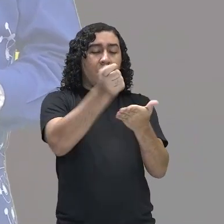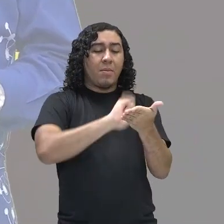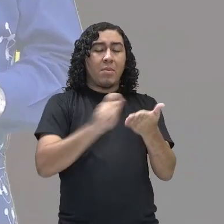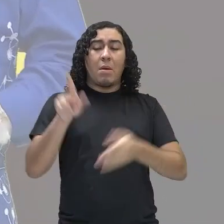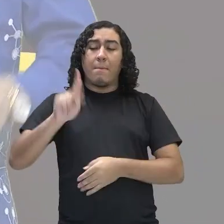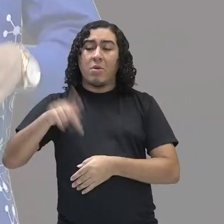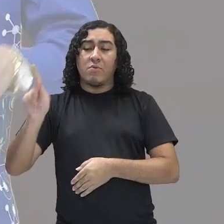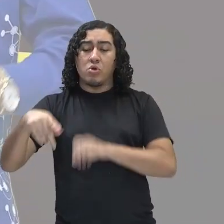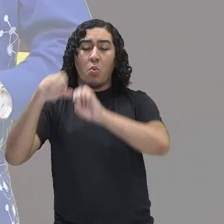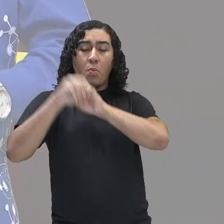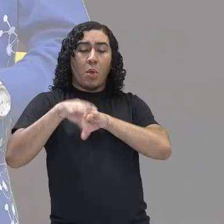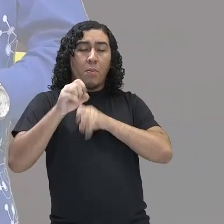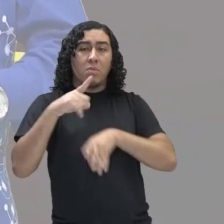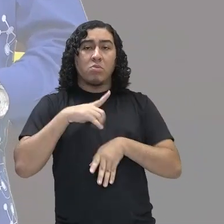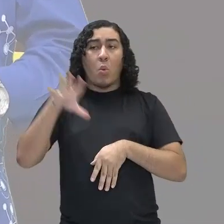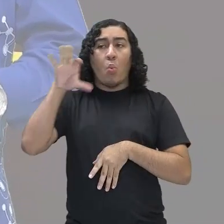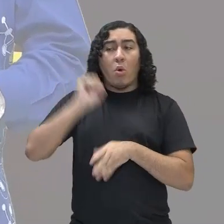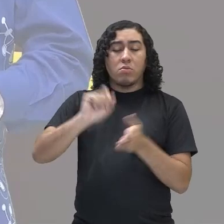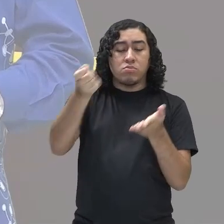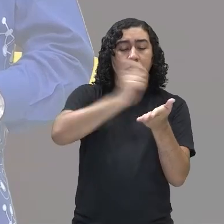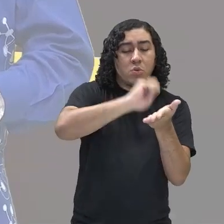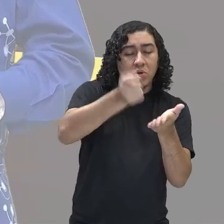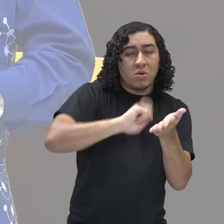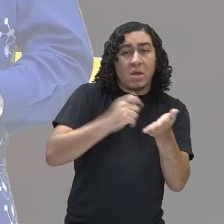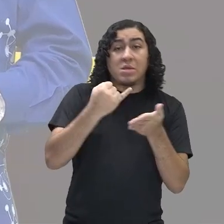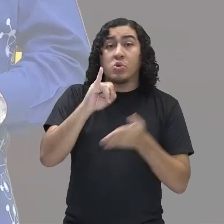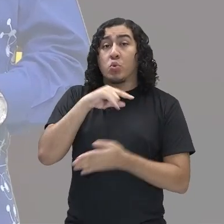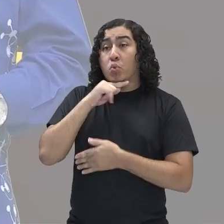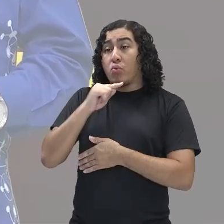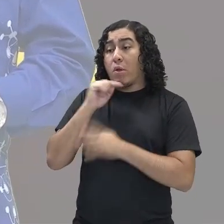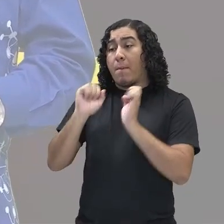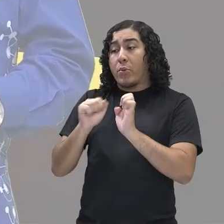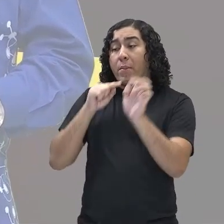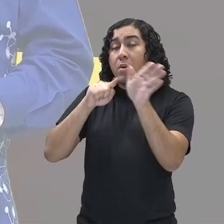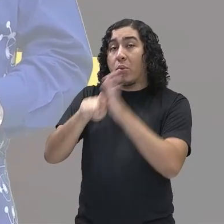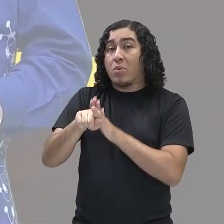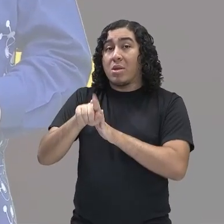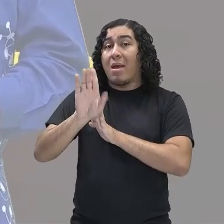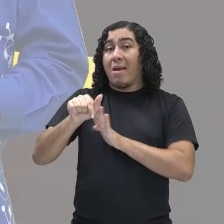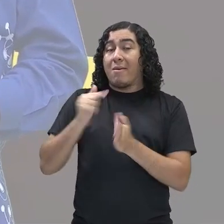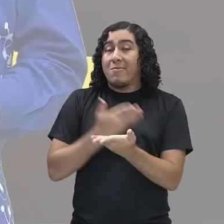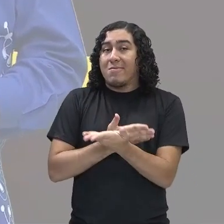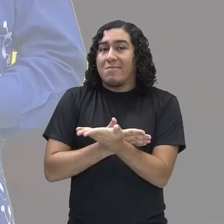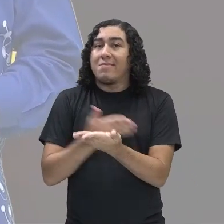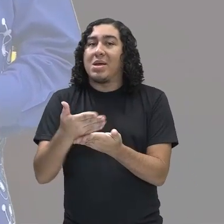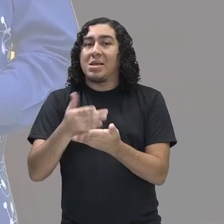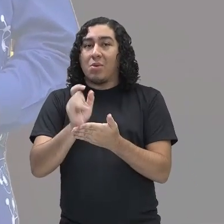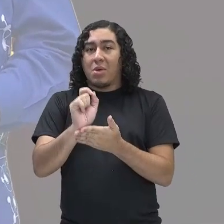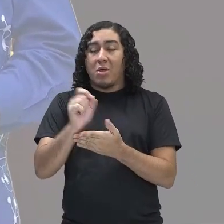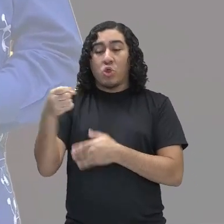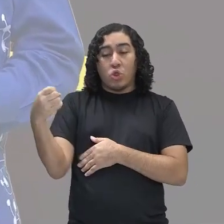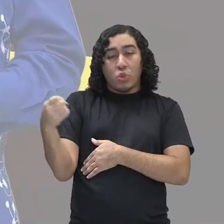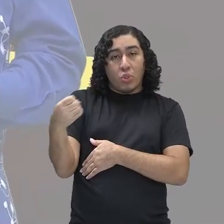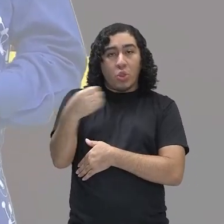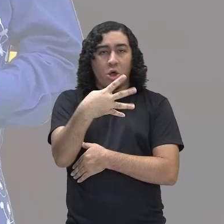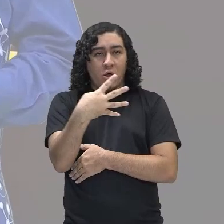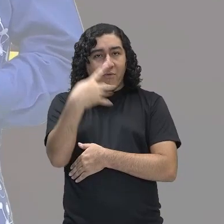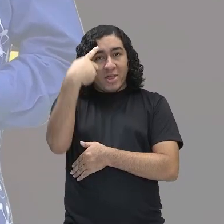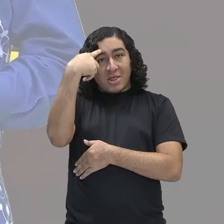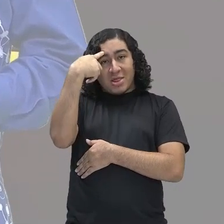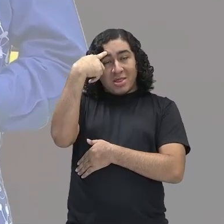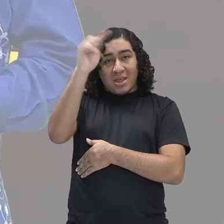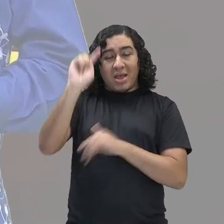sendo faladas. Se tiver dúvida, perguntar. E aí é que começa essa nova